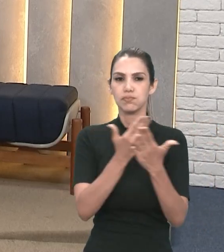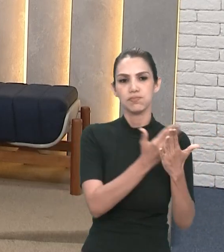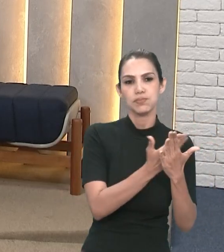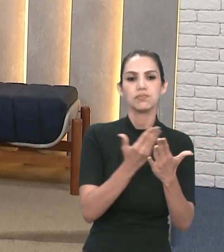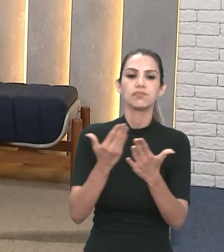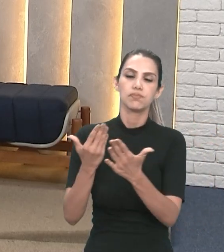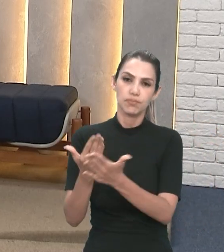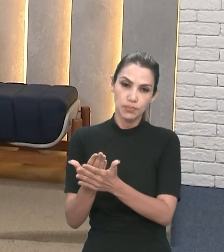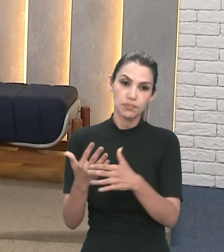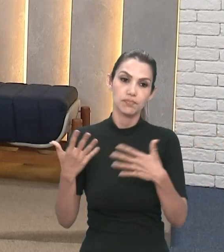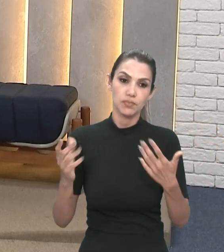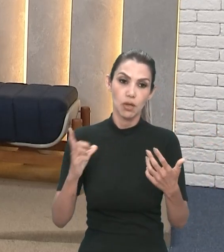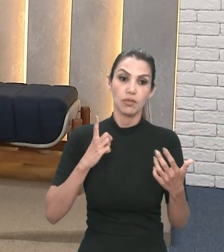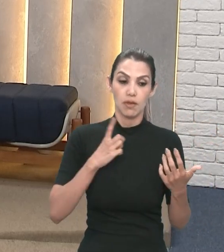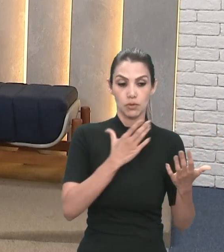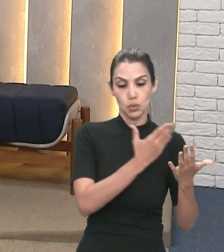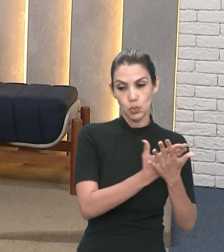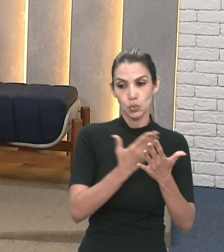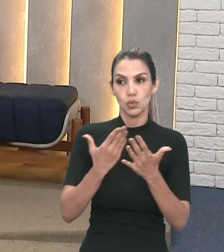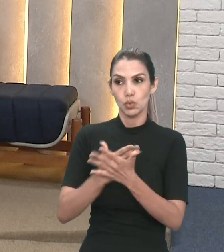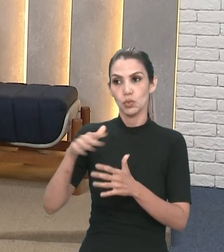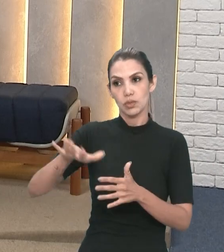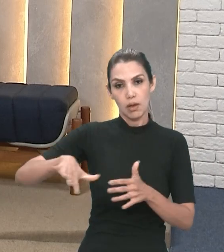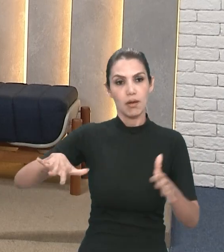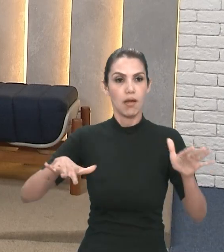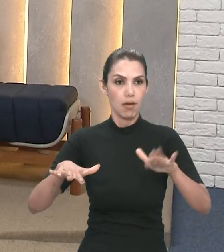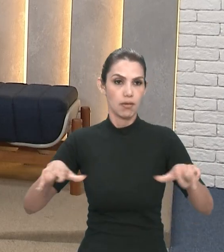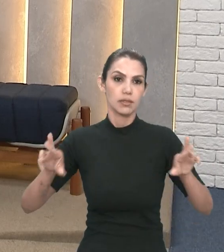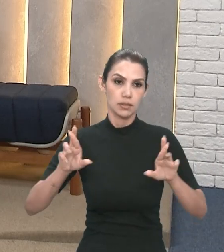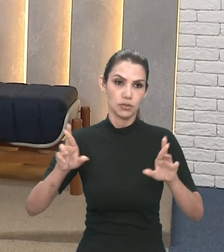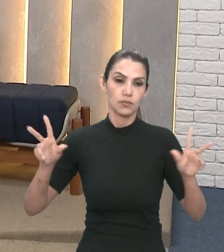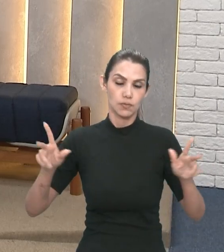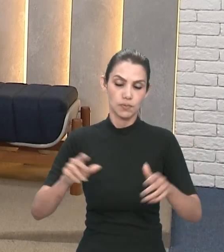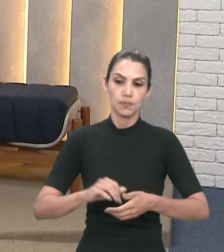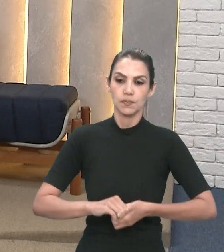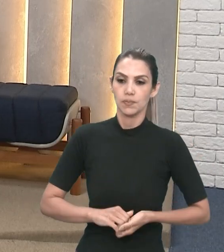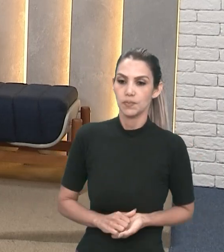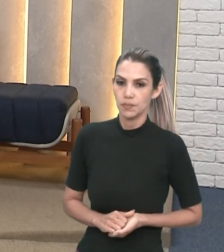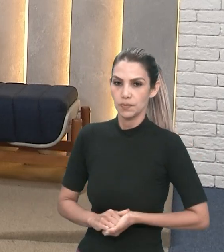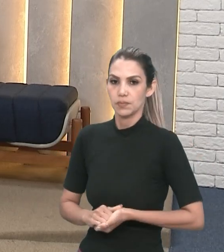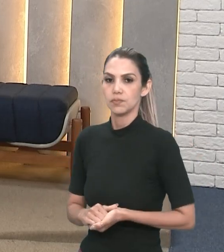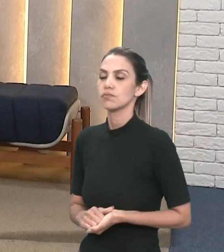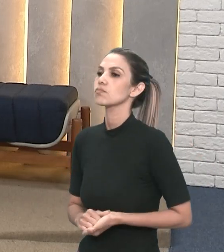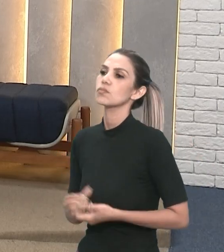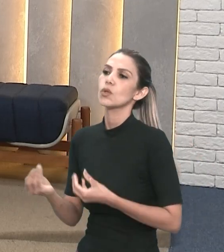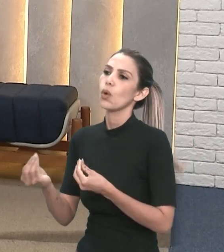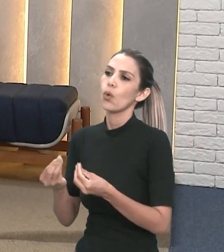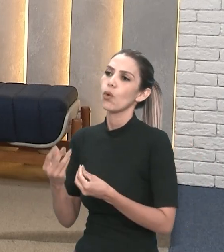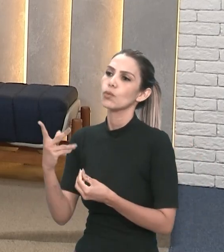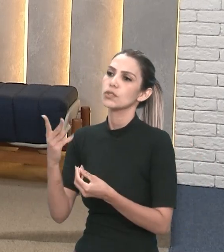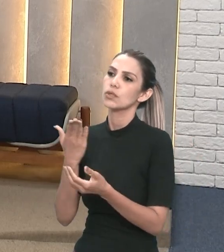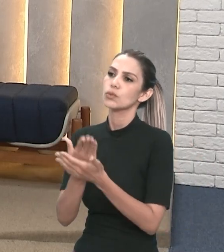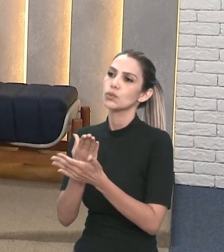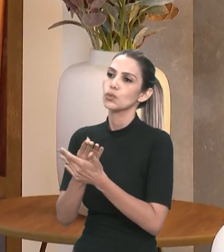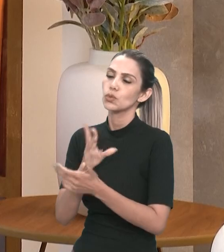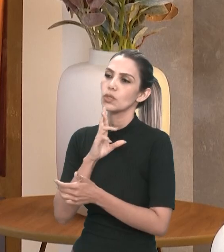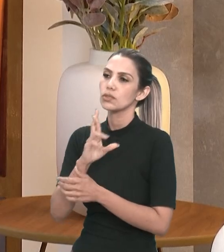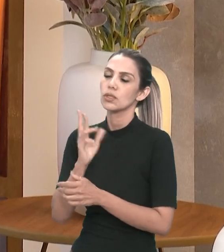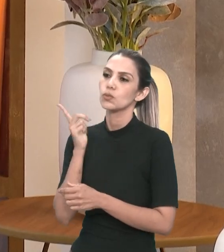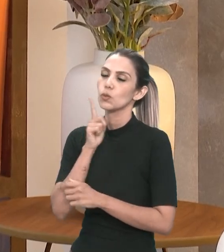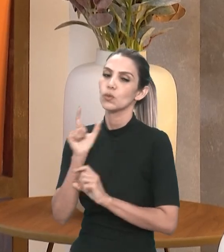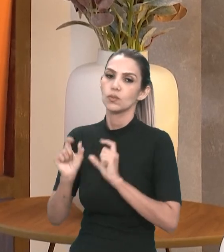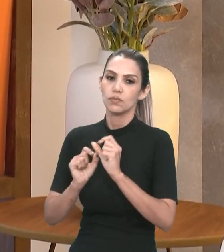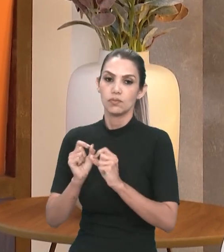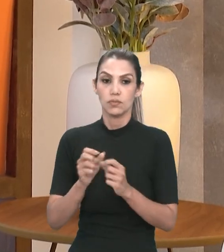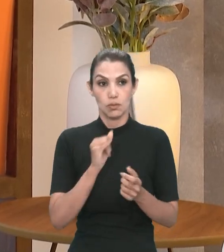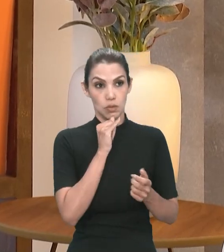áreas fragmentadas, né, tanto nessas áreas conservadas. E o estudo trouxe o que como resultado? A gente conseguiu encontrar que, por